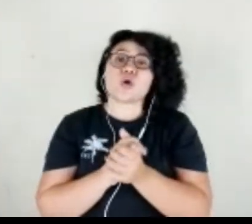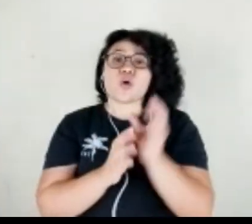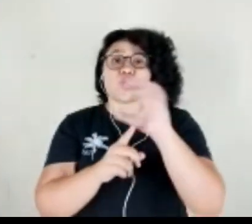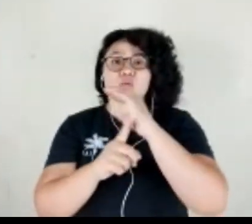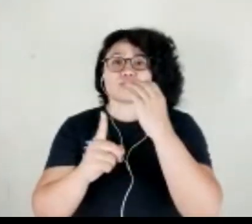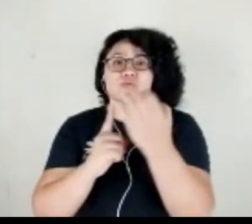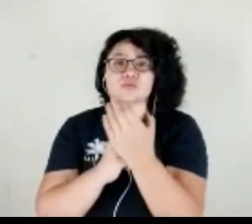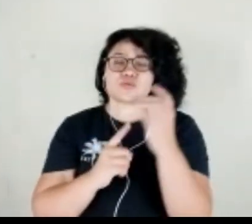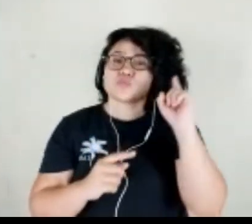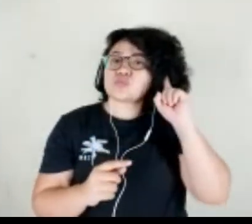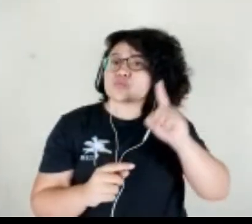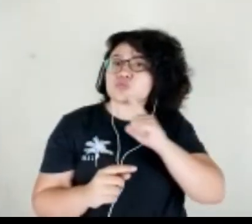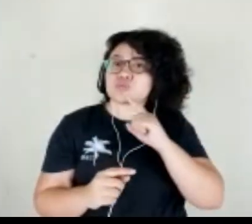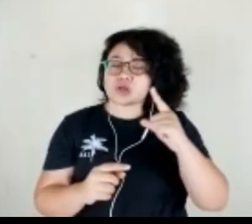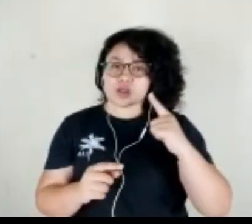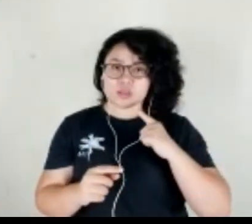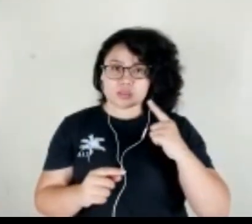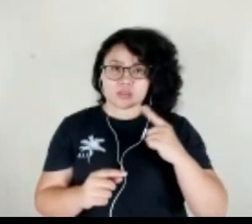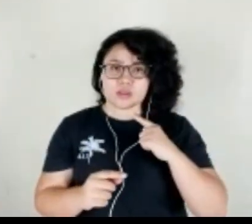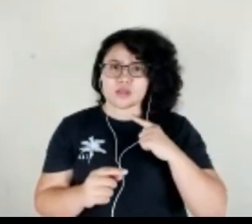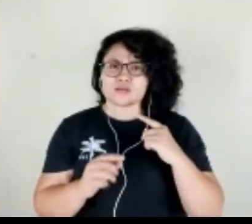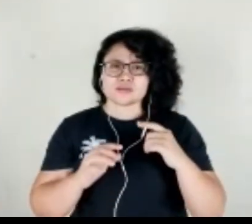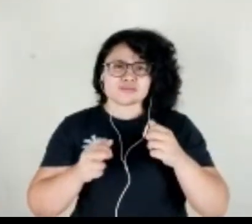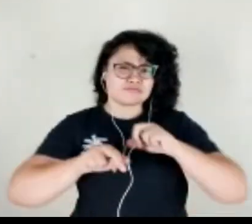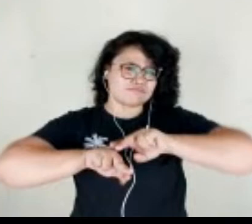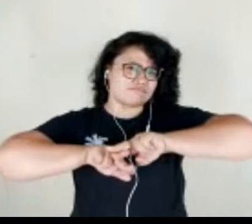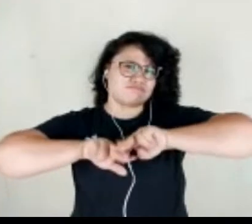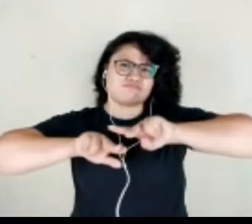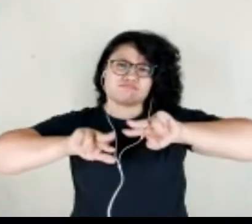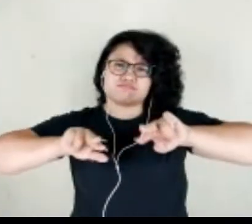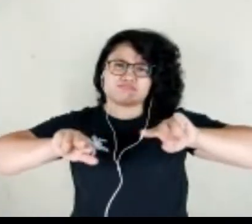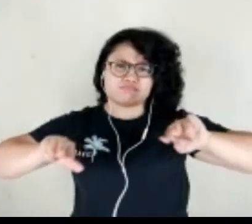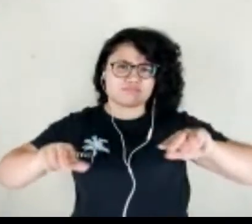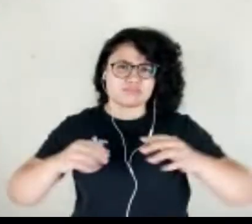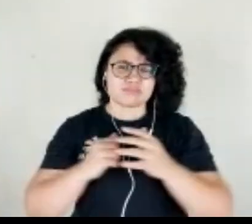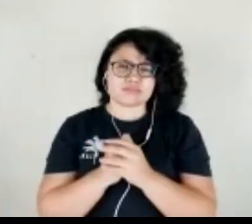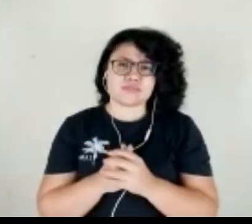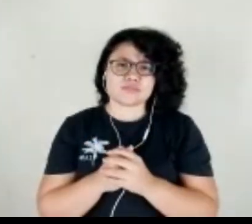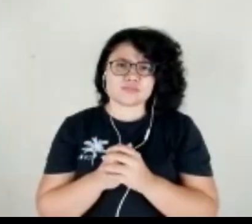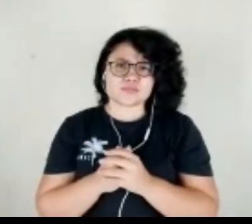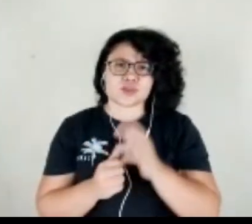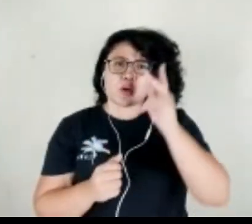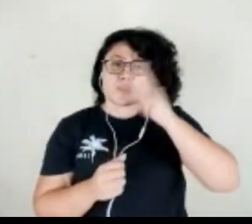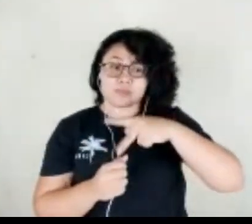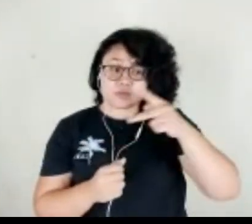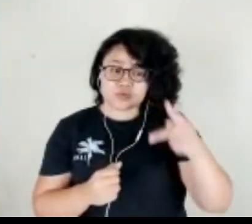A comunidade surda, ela é composta por pessoas variadas.